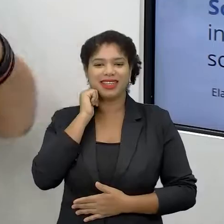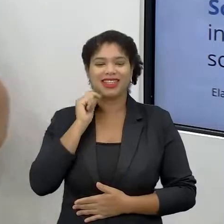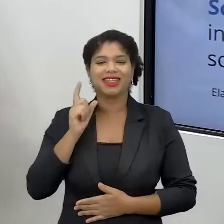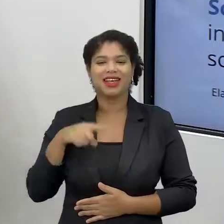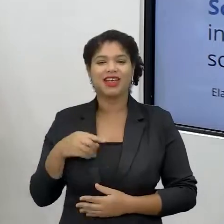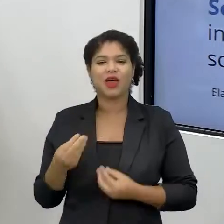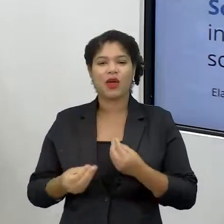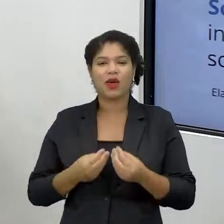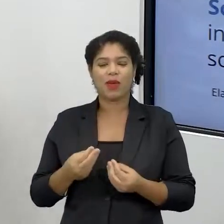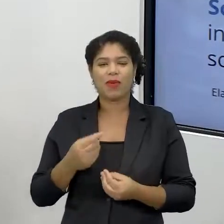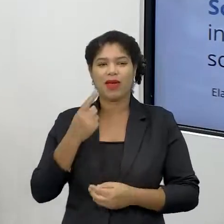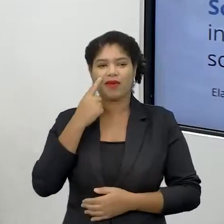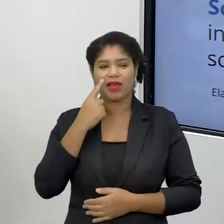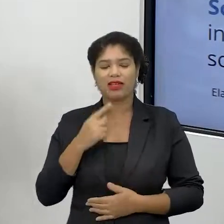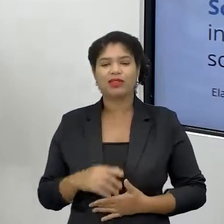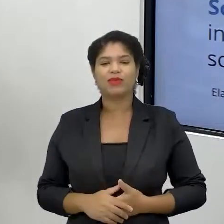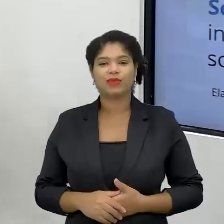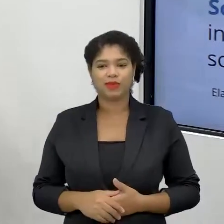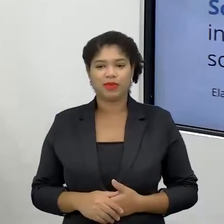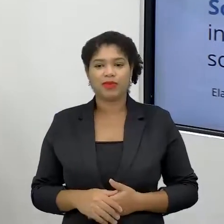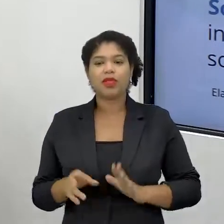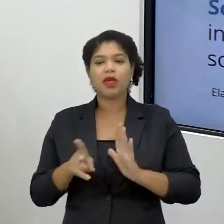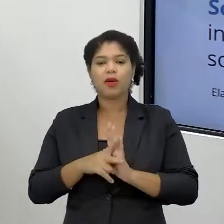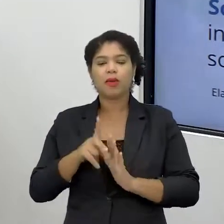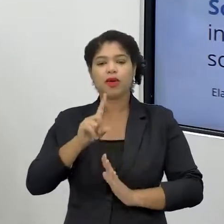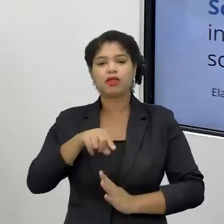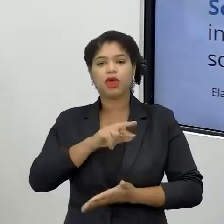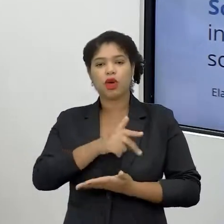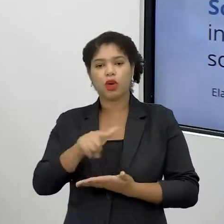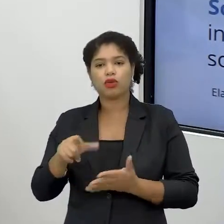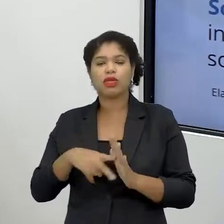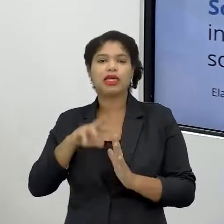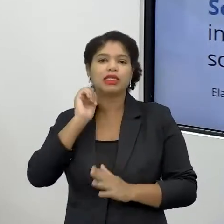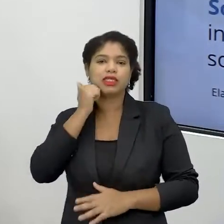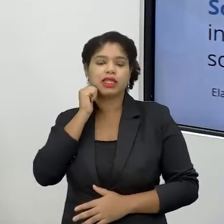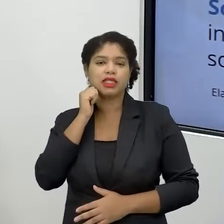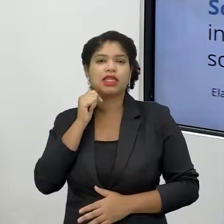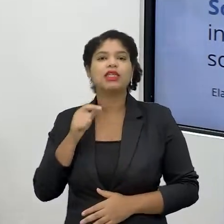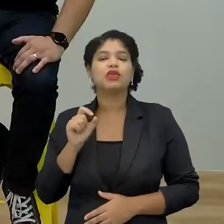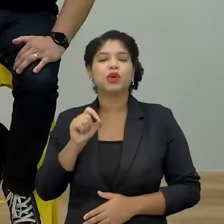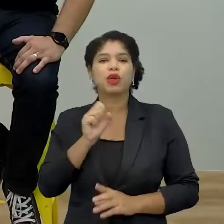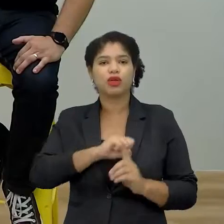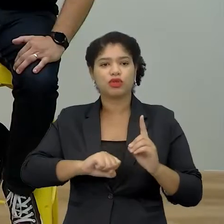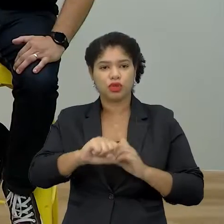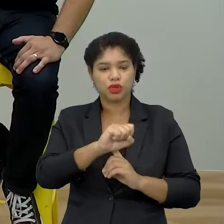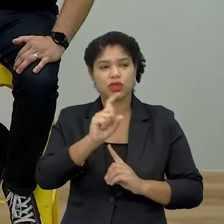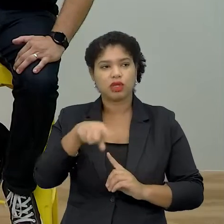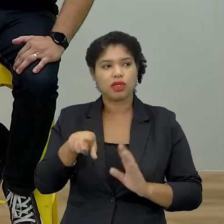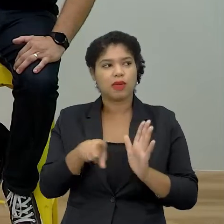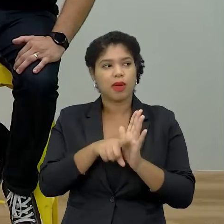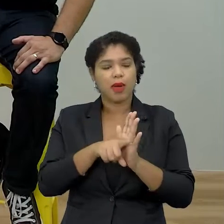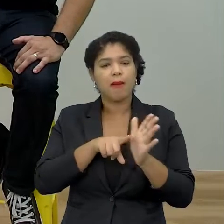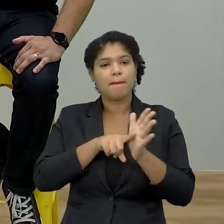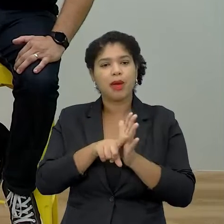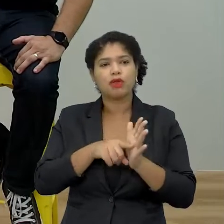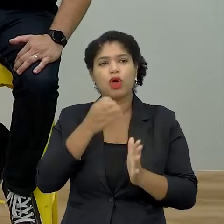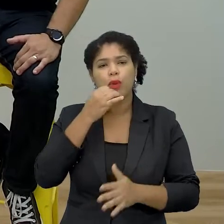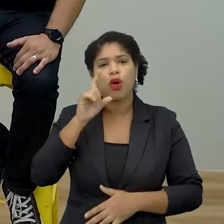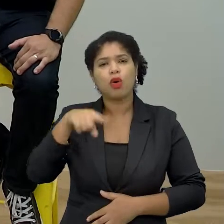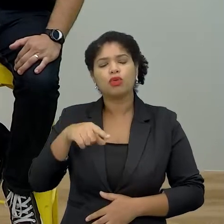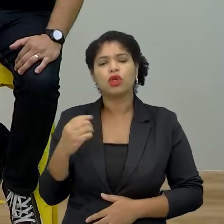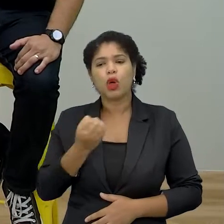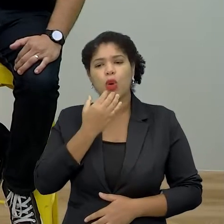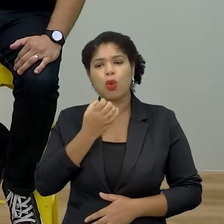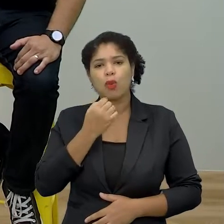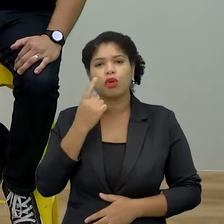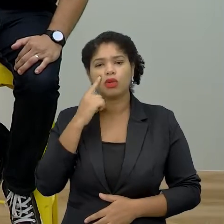me autodeclaro cientista social, tá dizendo lá que eu me formei em ciências sociais. Então você é uma cientista. Sou uma cientista social. Bacana, então isso para